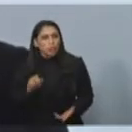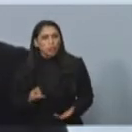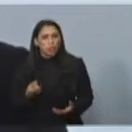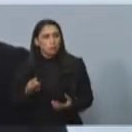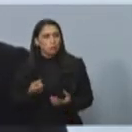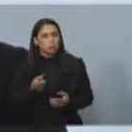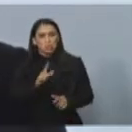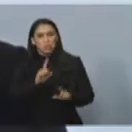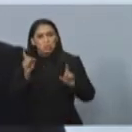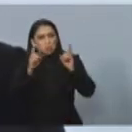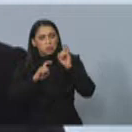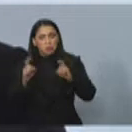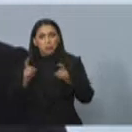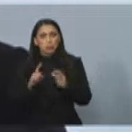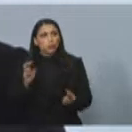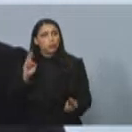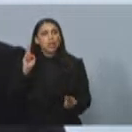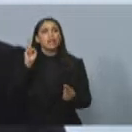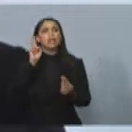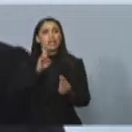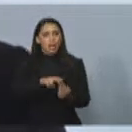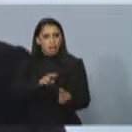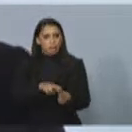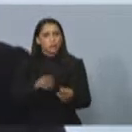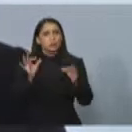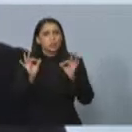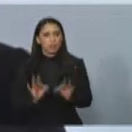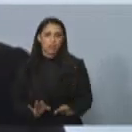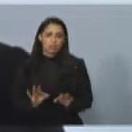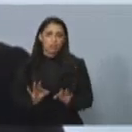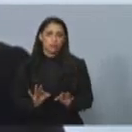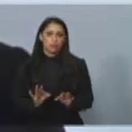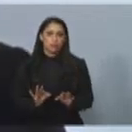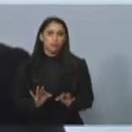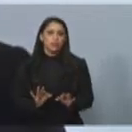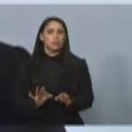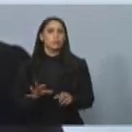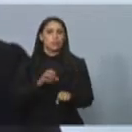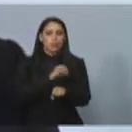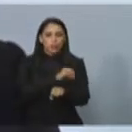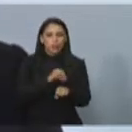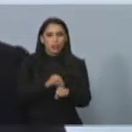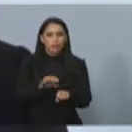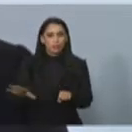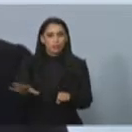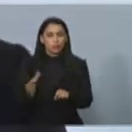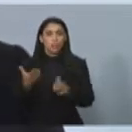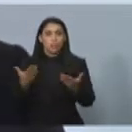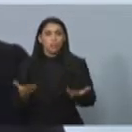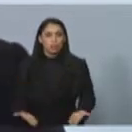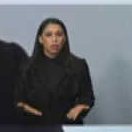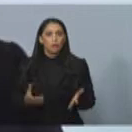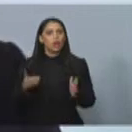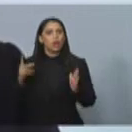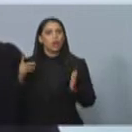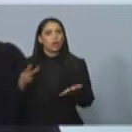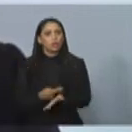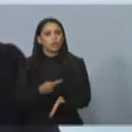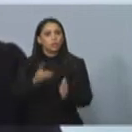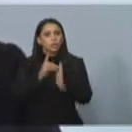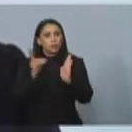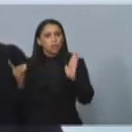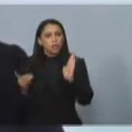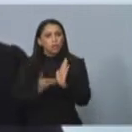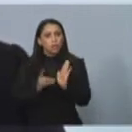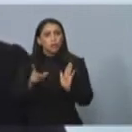de apresentação de razões legítimas para interoperabilidade. Deste modo, o decreto cria uma sistemática pobre de